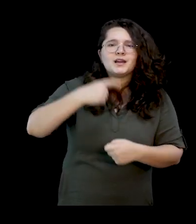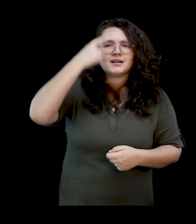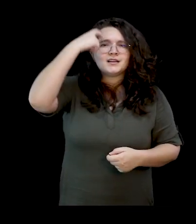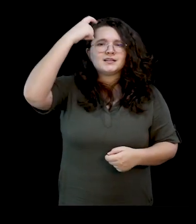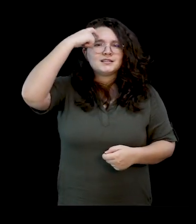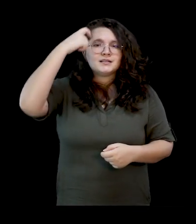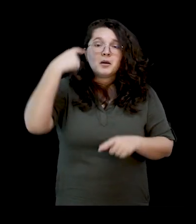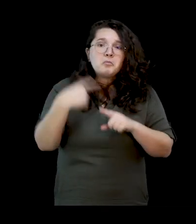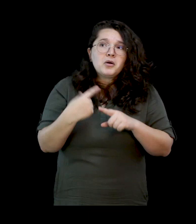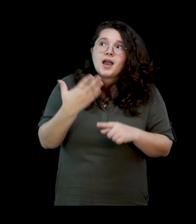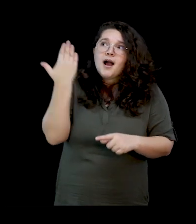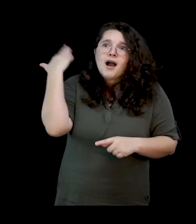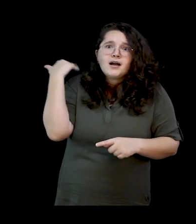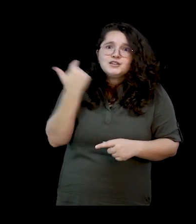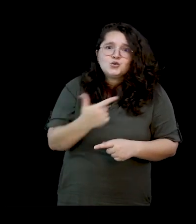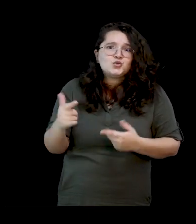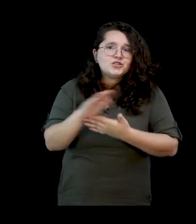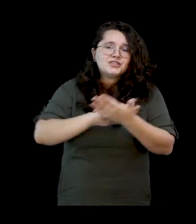que hoje,